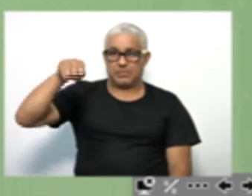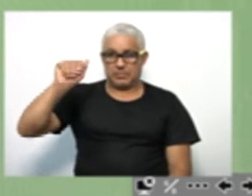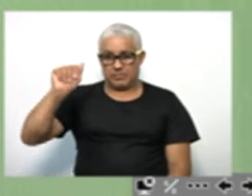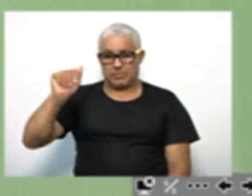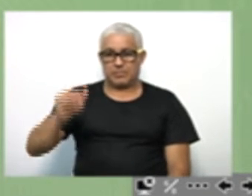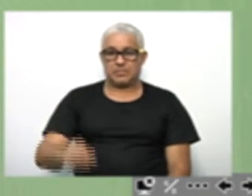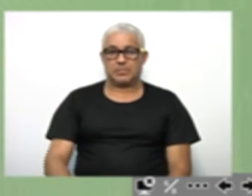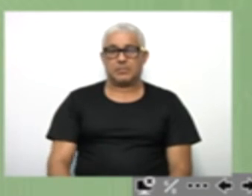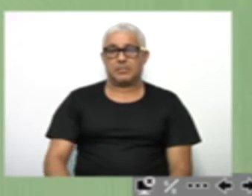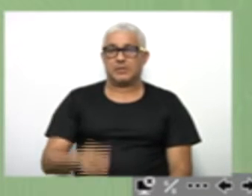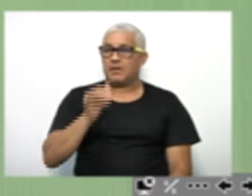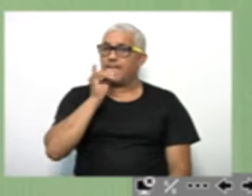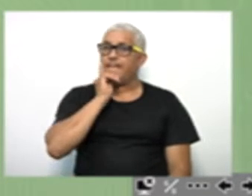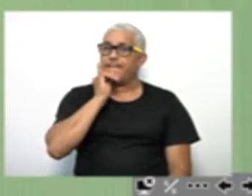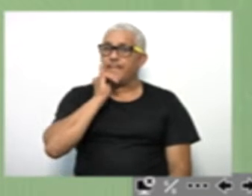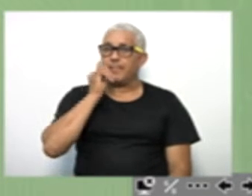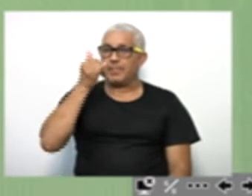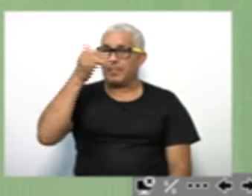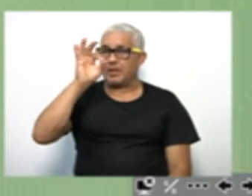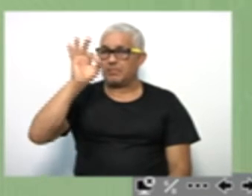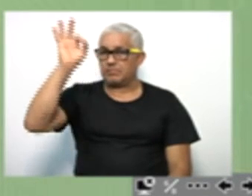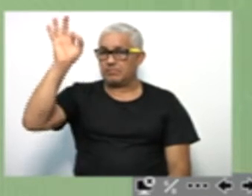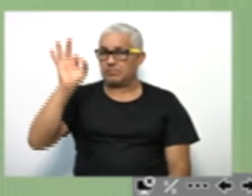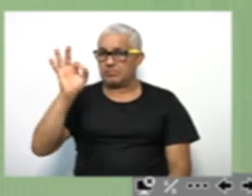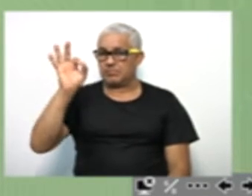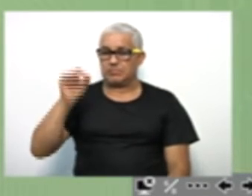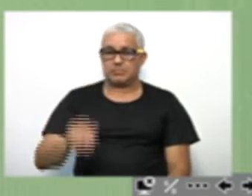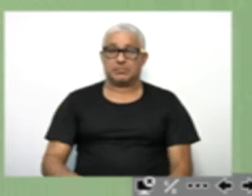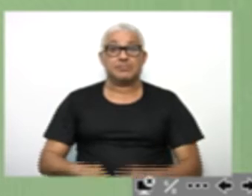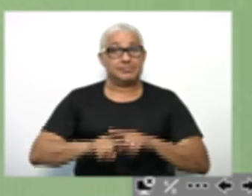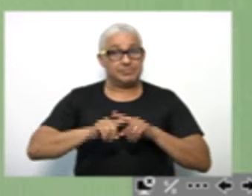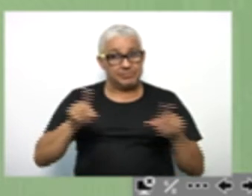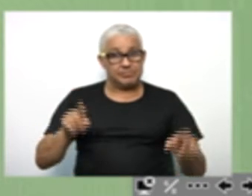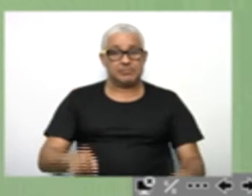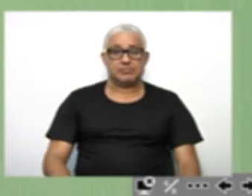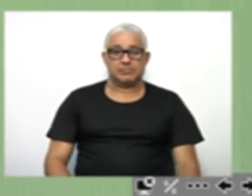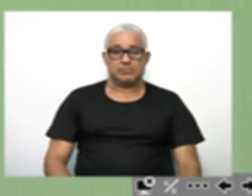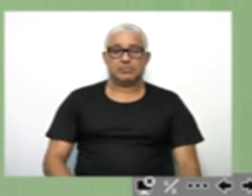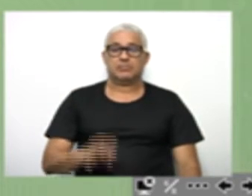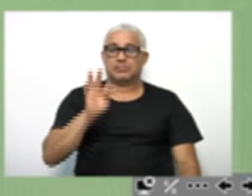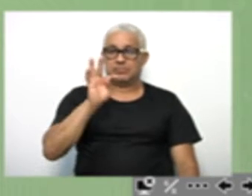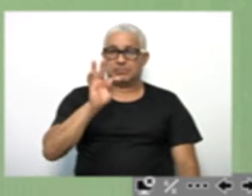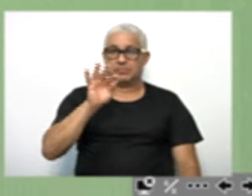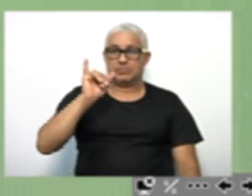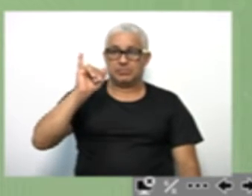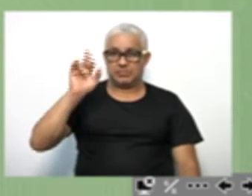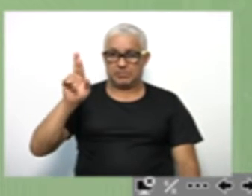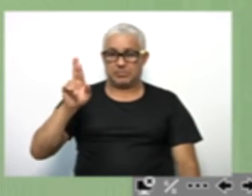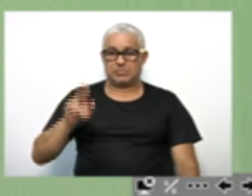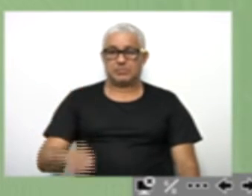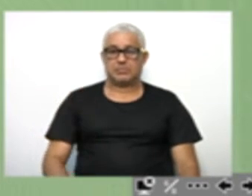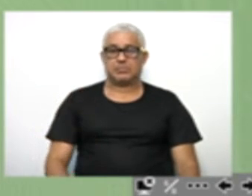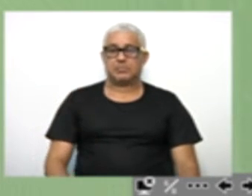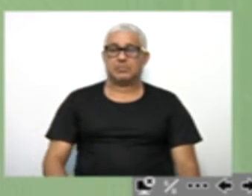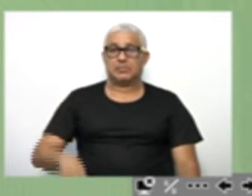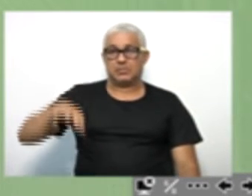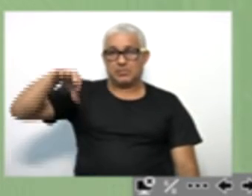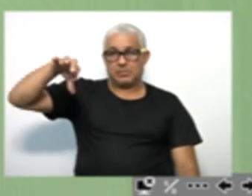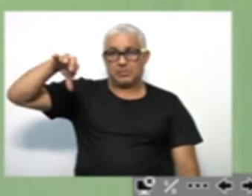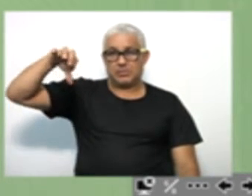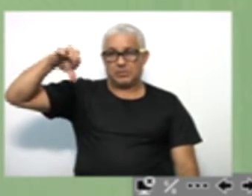quero fazer é 10%. Mas minha taxa interna de retorno vai me rentabilizar